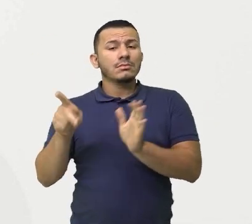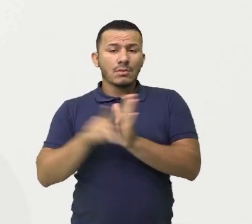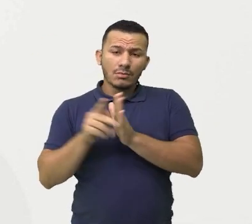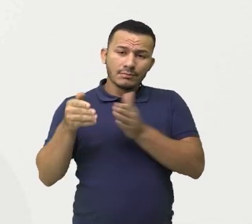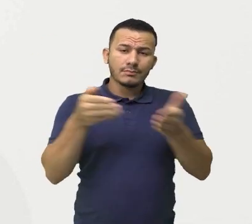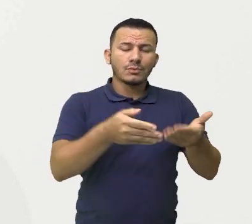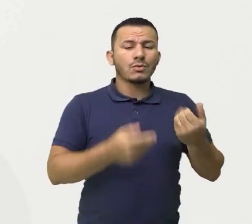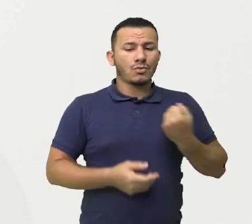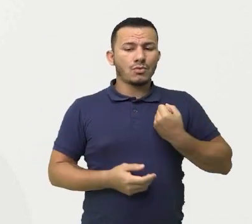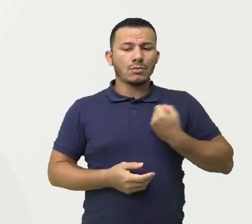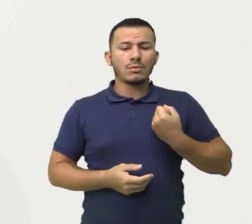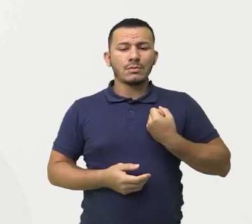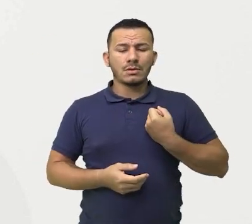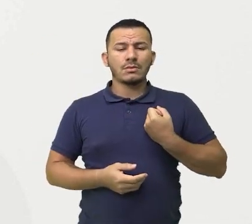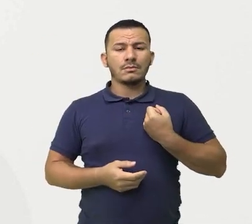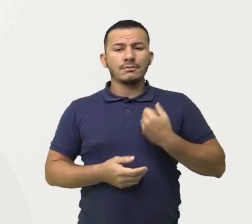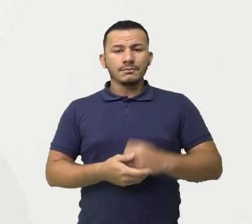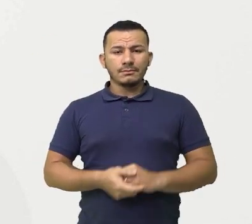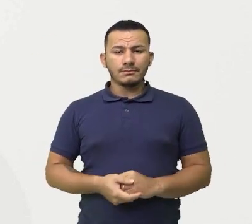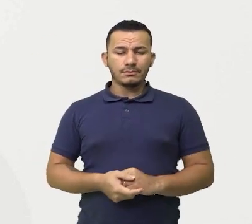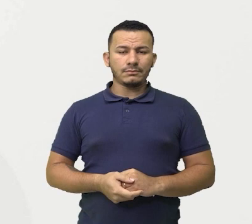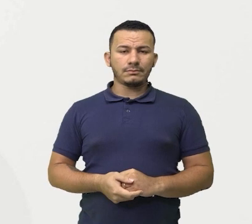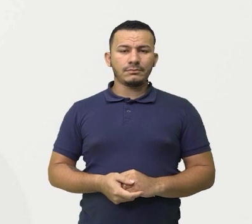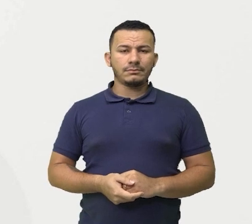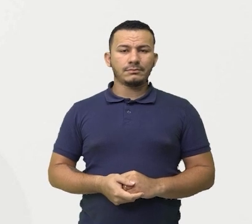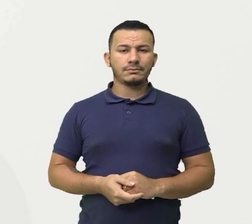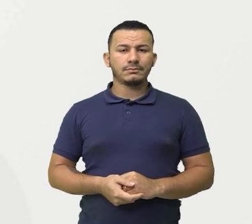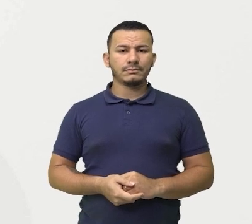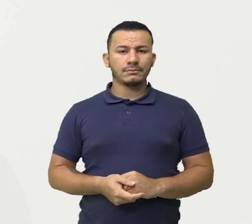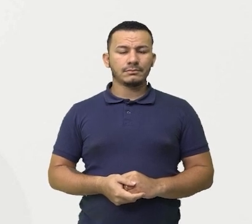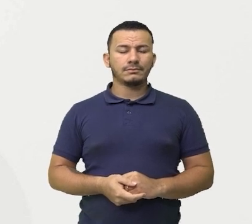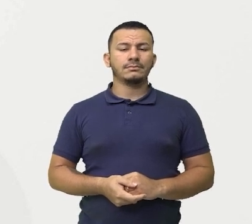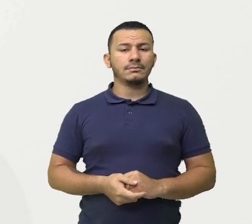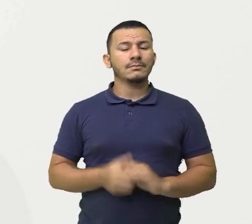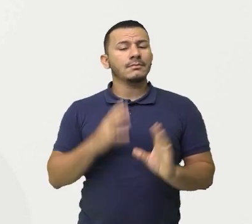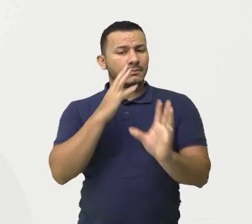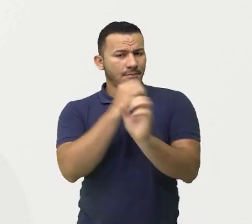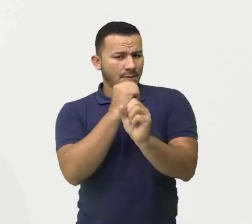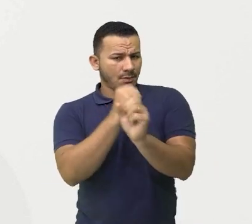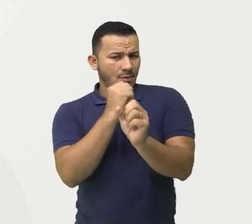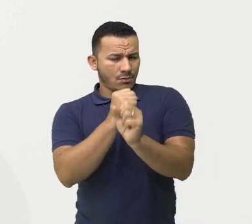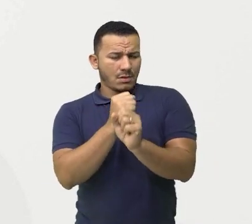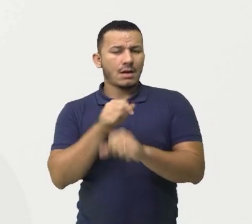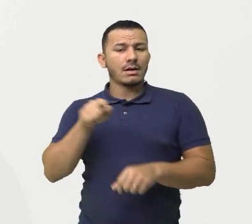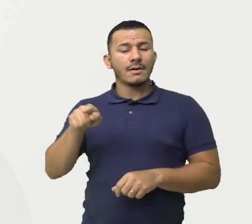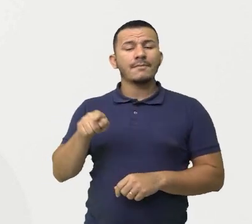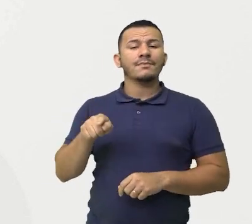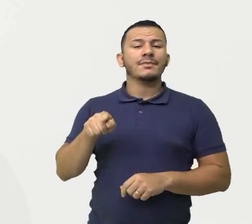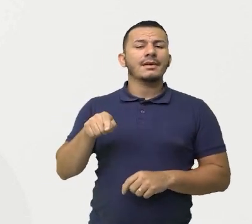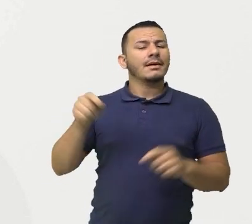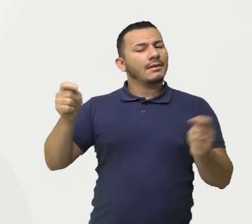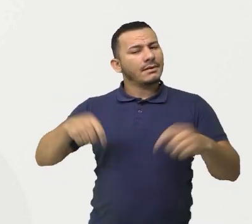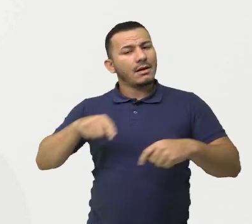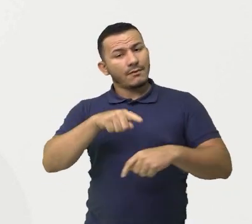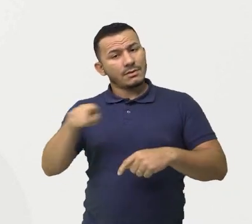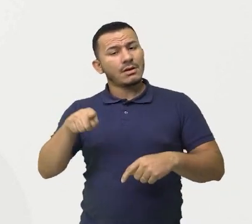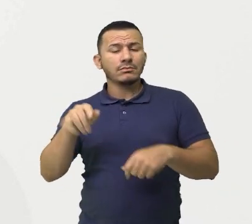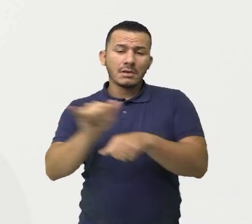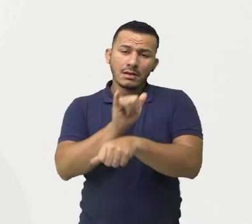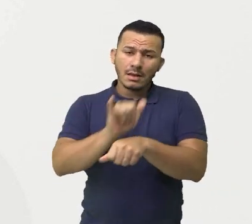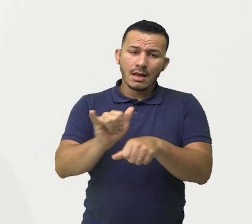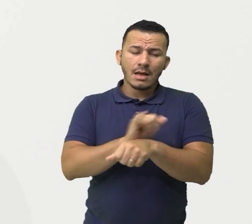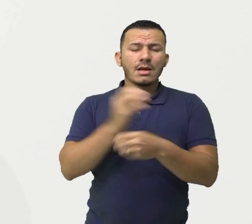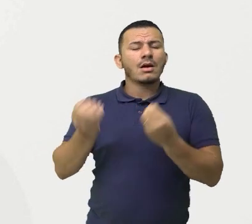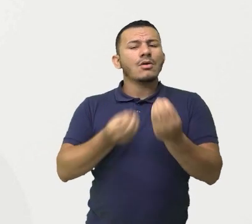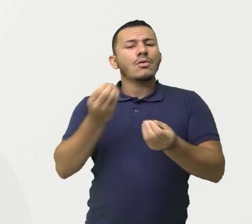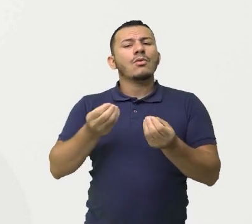porcentagem de um número, tá legal? E aí, pessoal, para fazer esse tipo de questão, é bom você aprender a